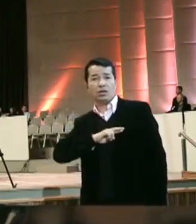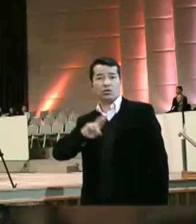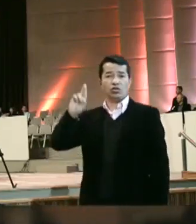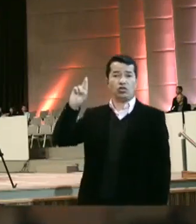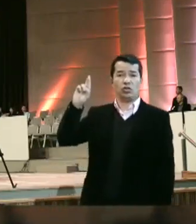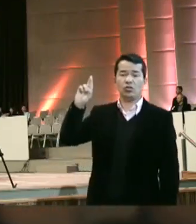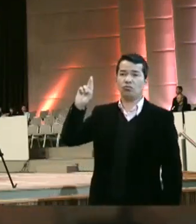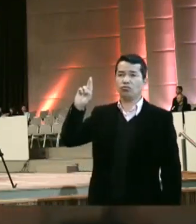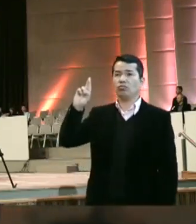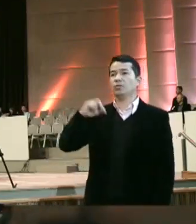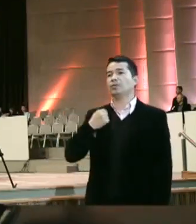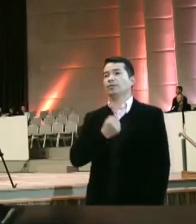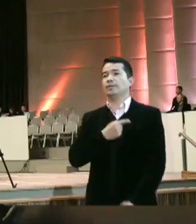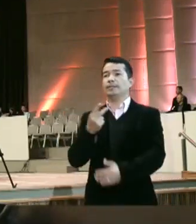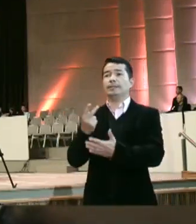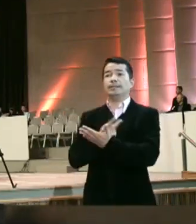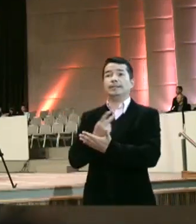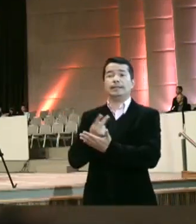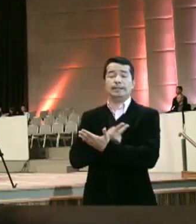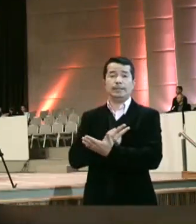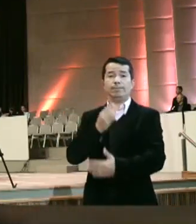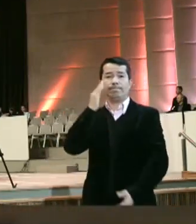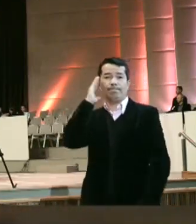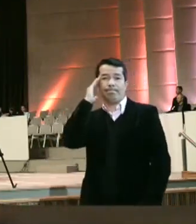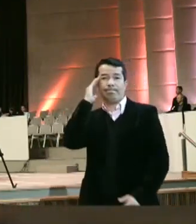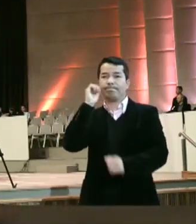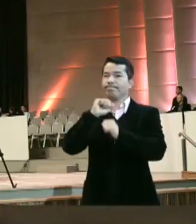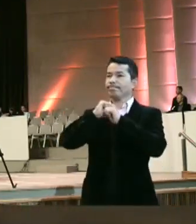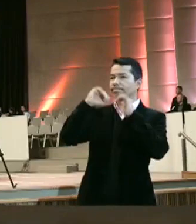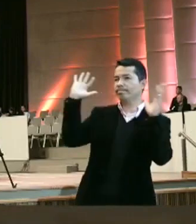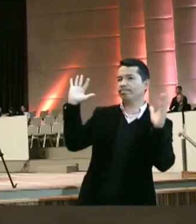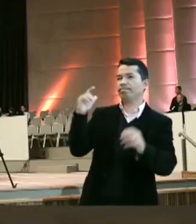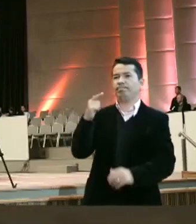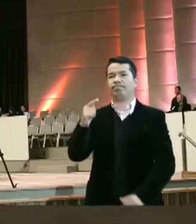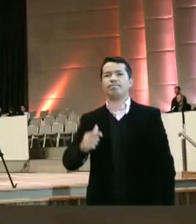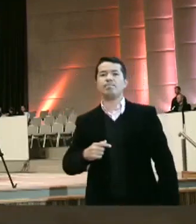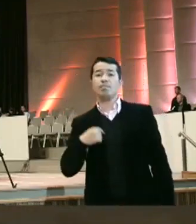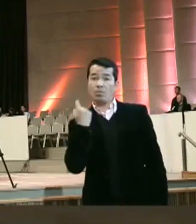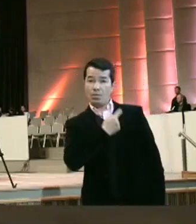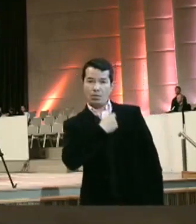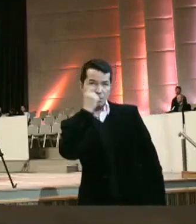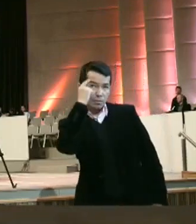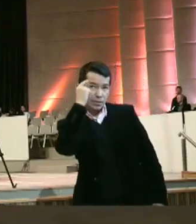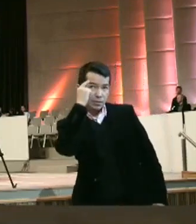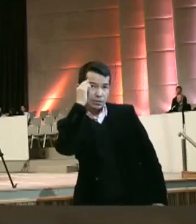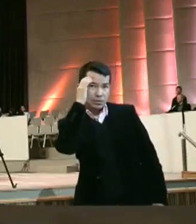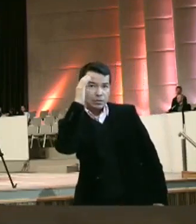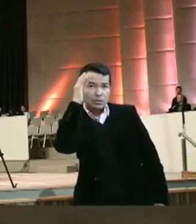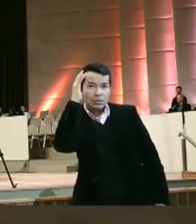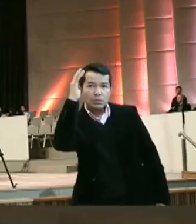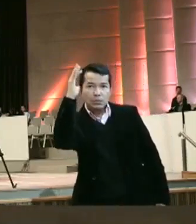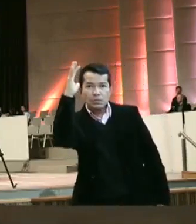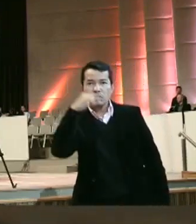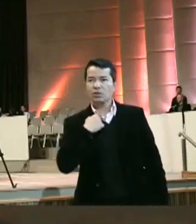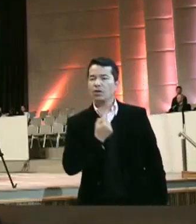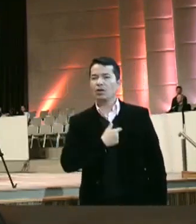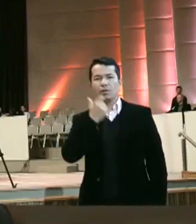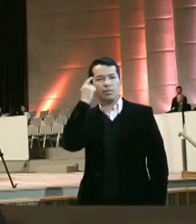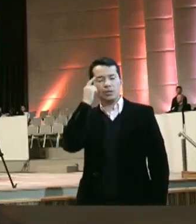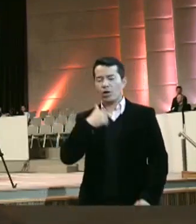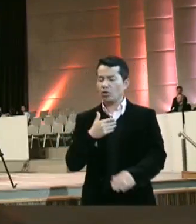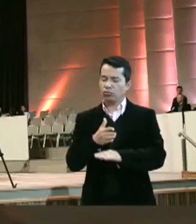engana. A gente imagina que está lá numa igreja, a gente imagina que está